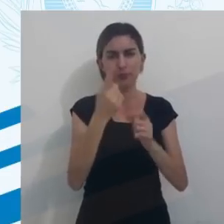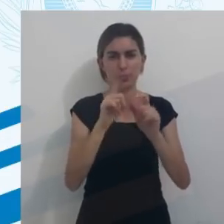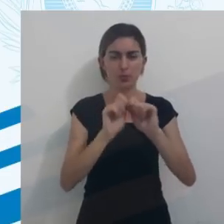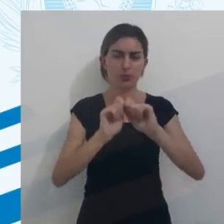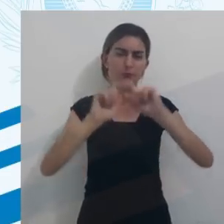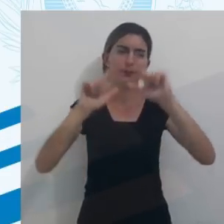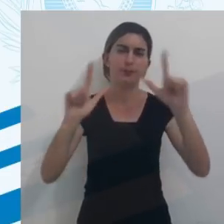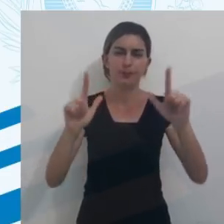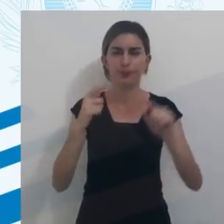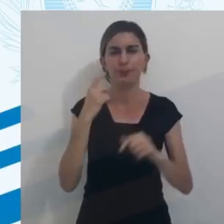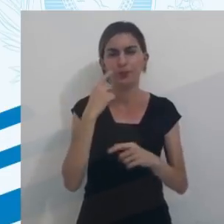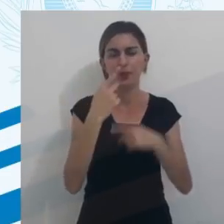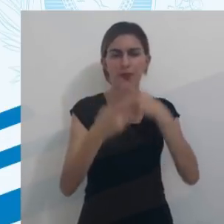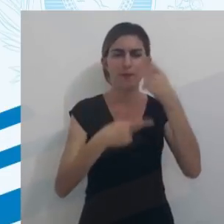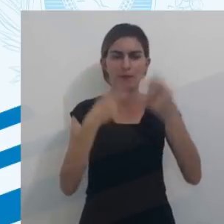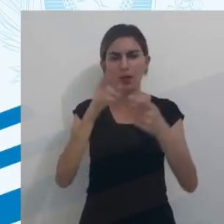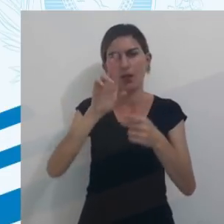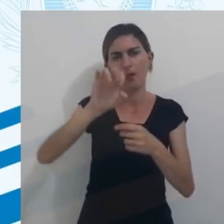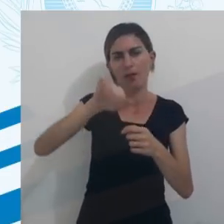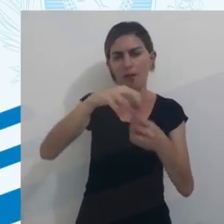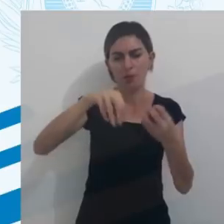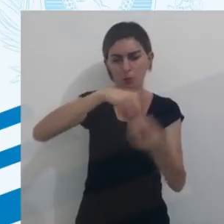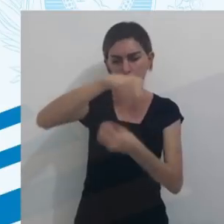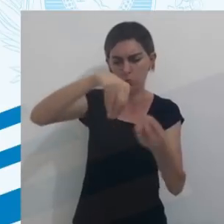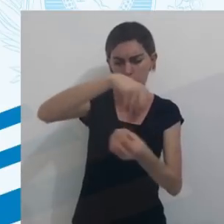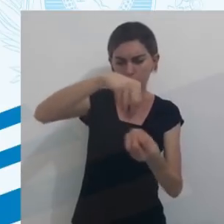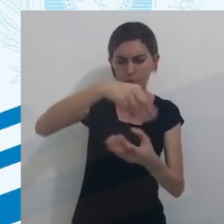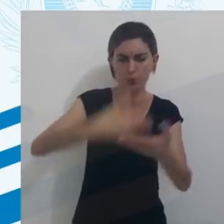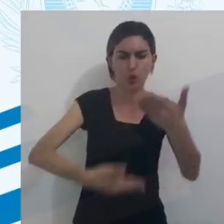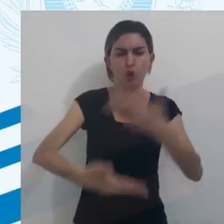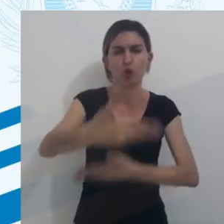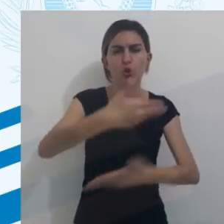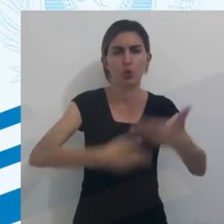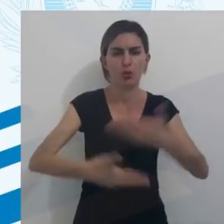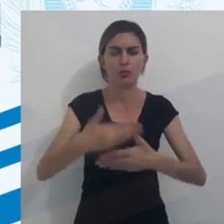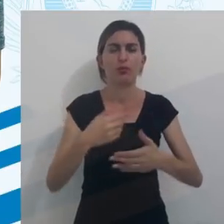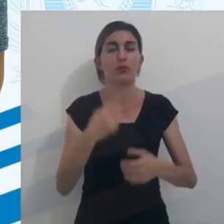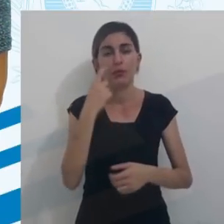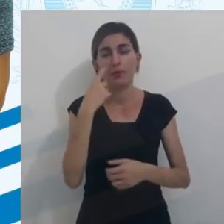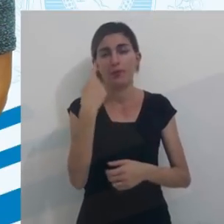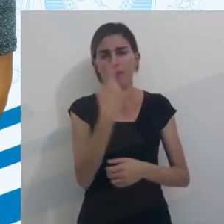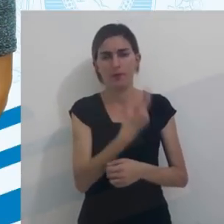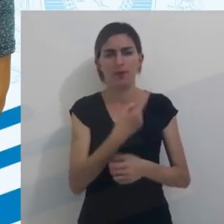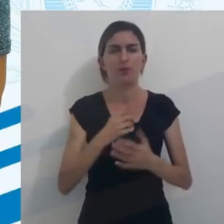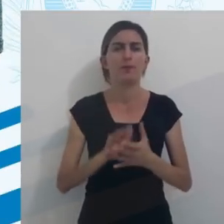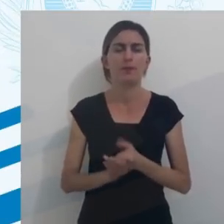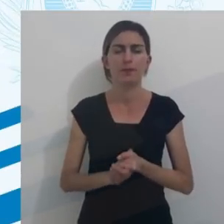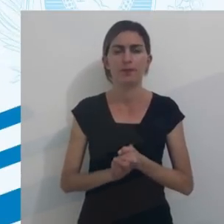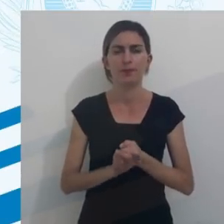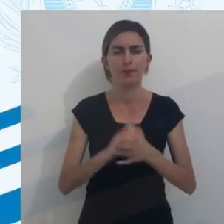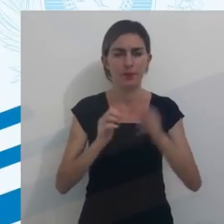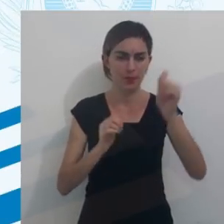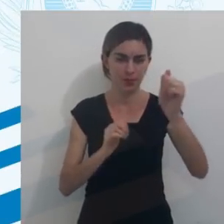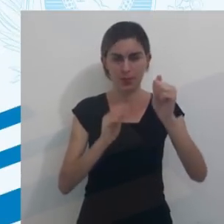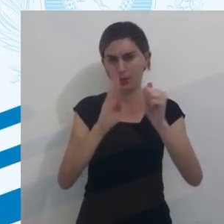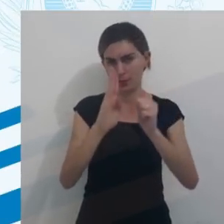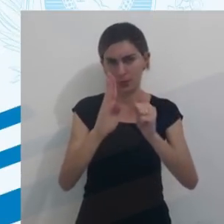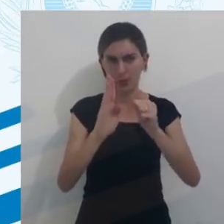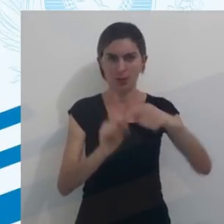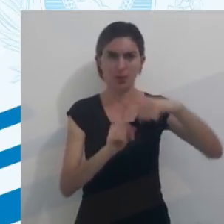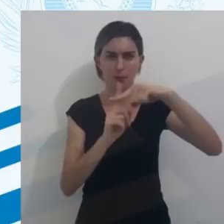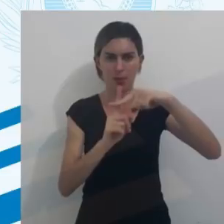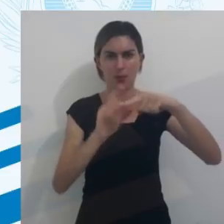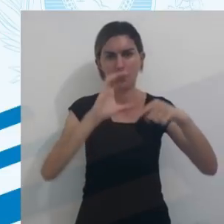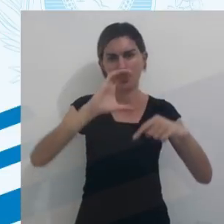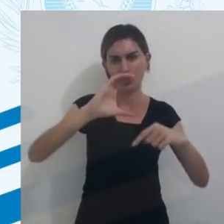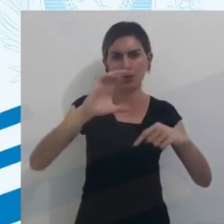Uma imagem que irá falar sobre reações de dupla troca. Observe aí que eu tenho AB mais